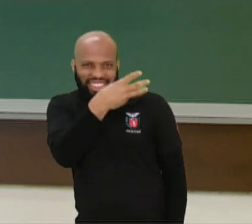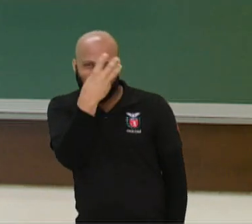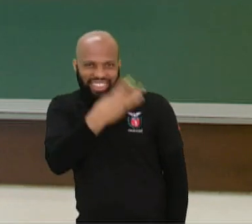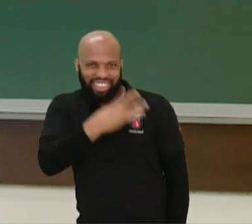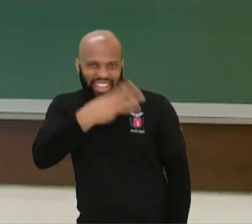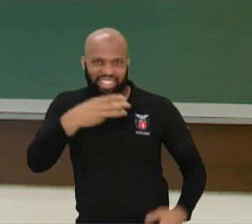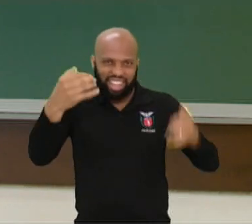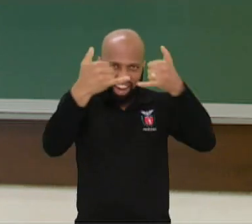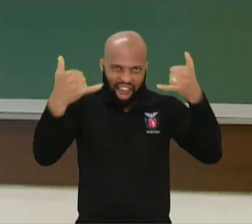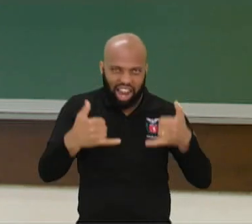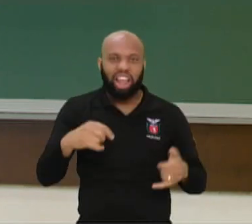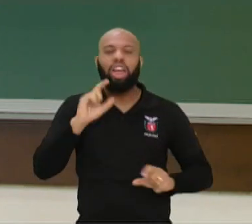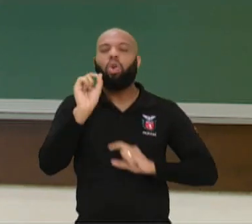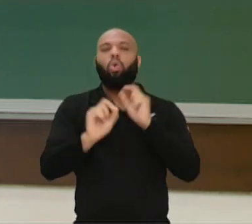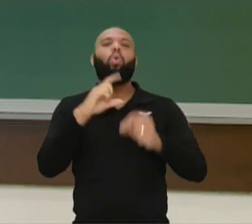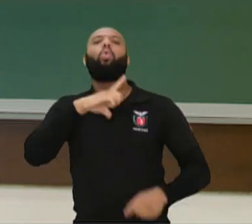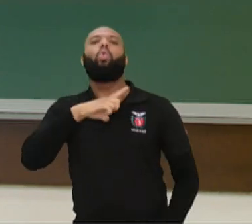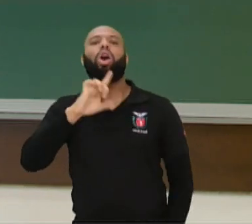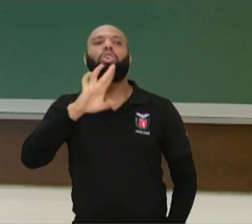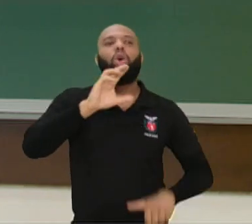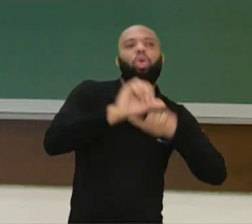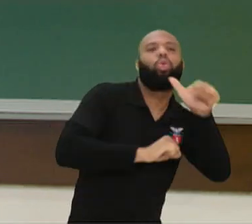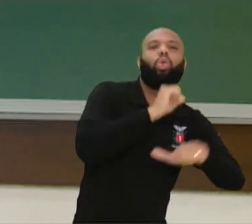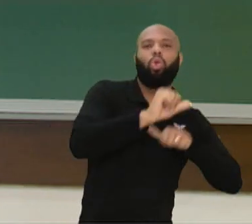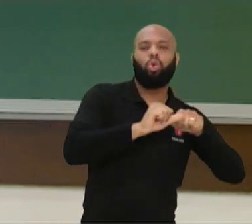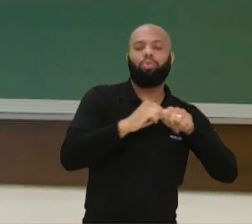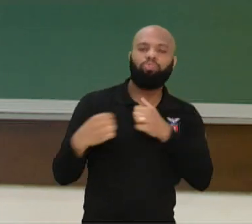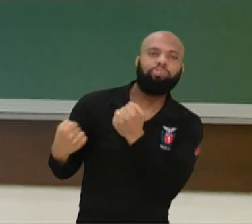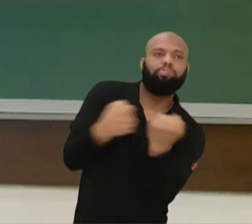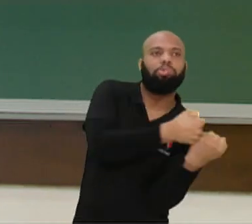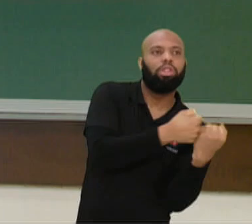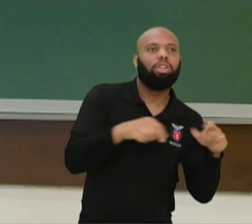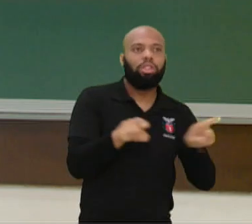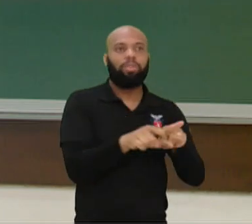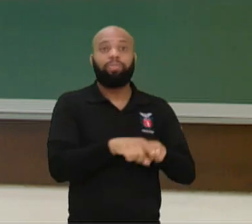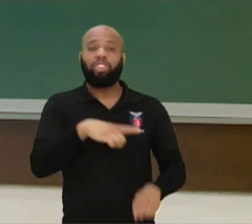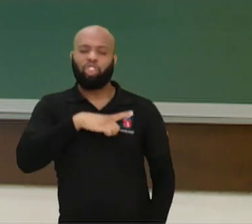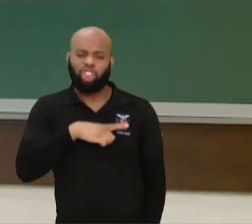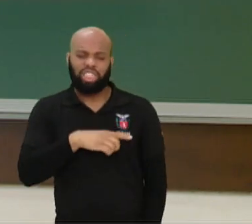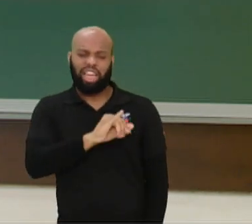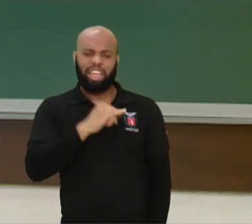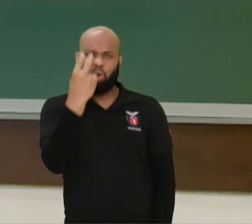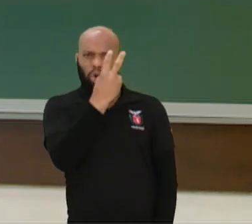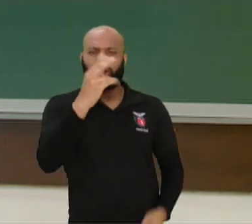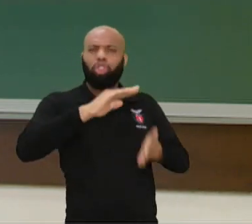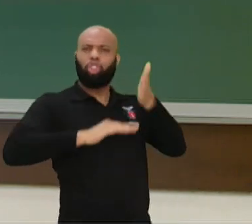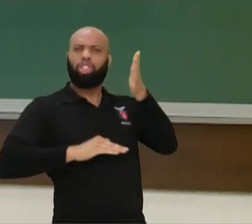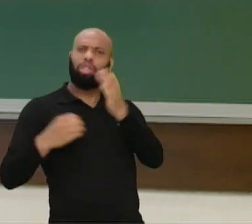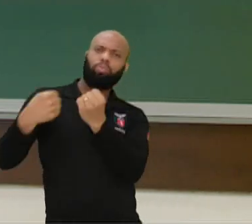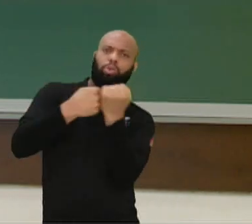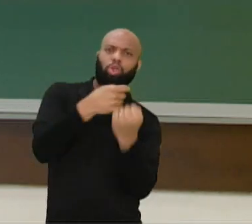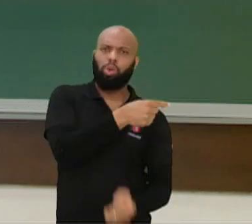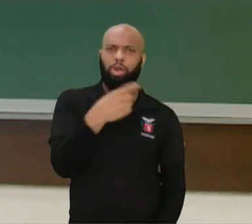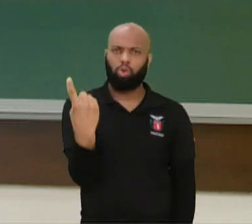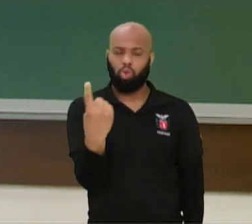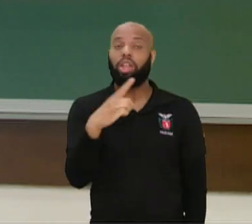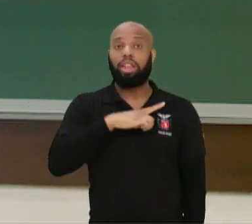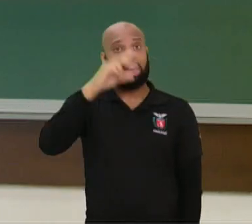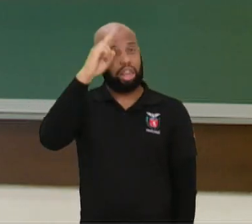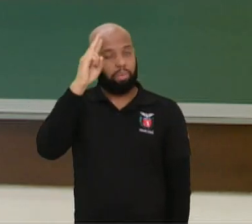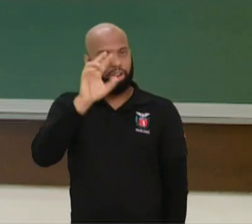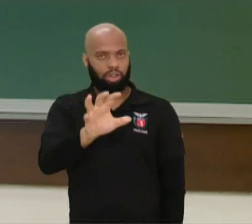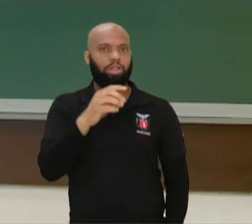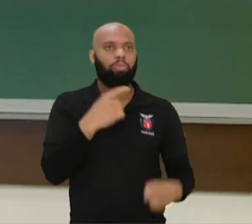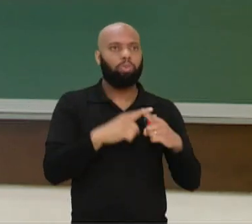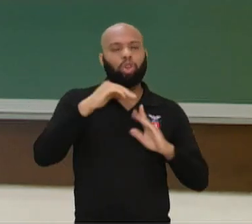eu fiz? Eu só troquei, substituí i ao quadrado por menos 1. Sempre tem que lembrar disso. Vejam